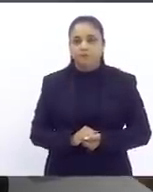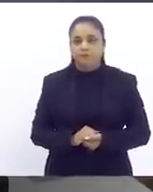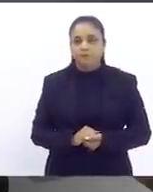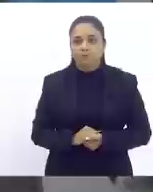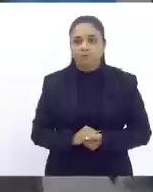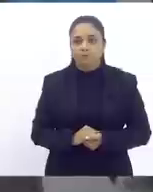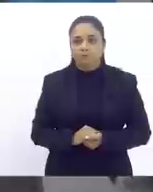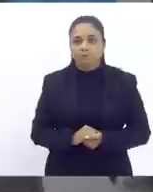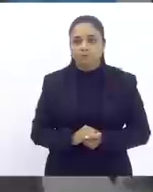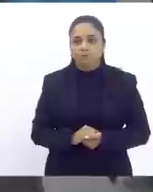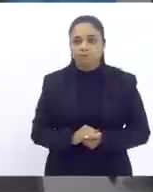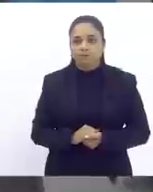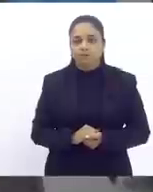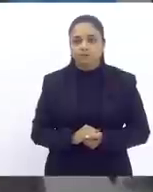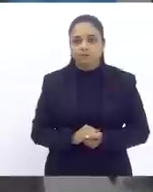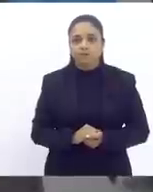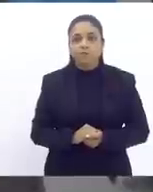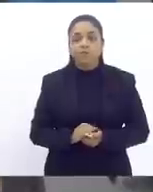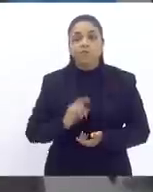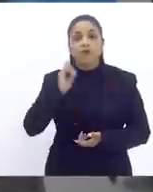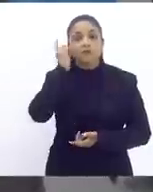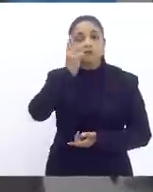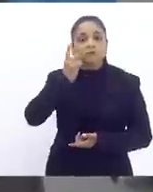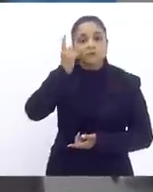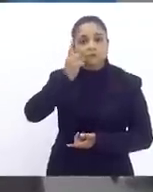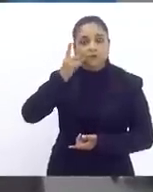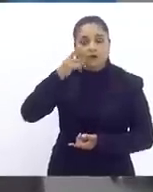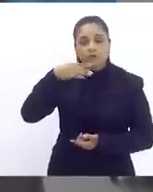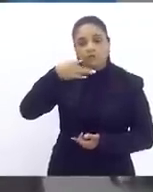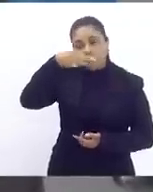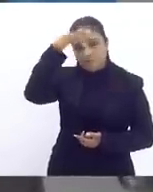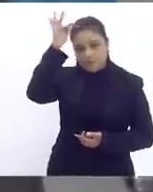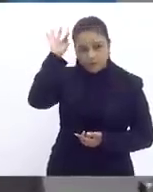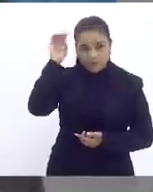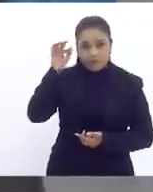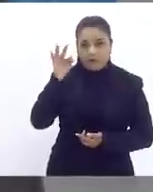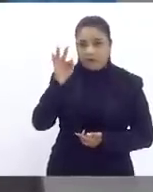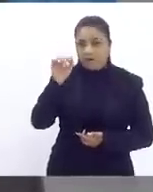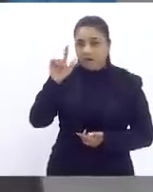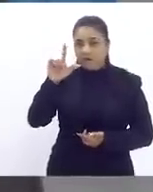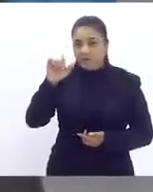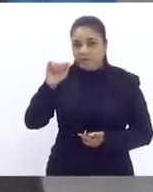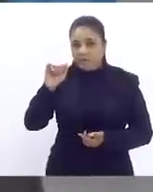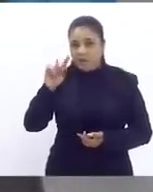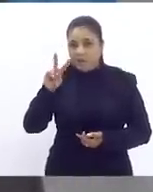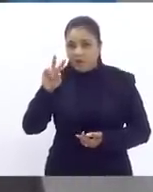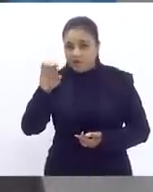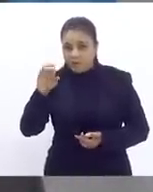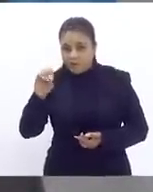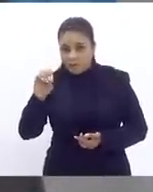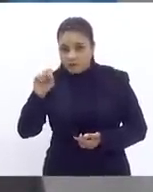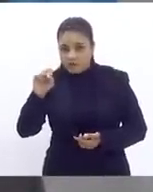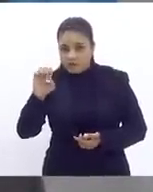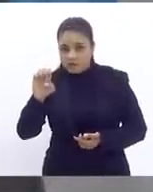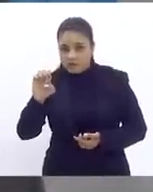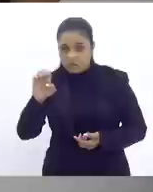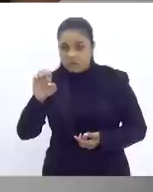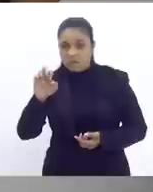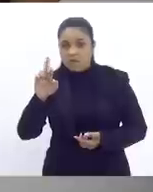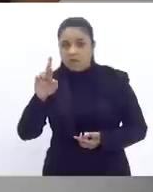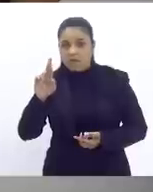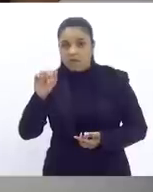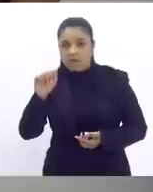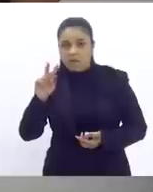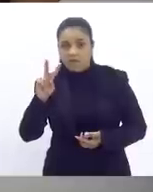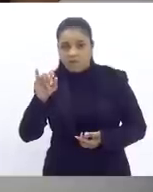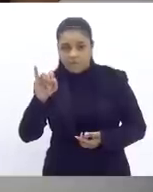claro então Deputado Flávio Serafim deputada vossa excelência lembra muito bem